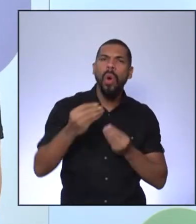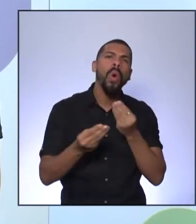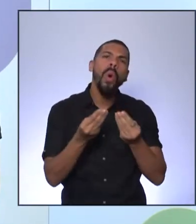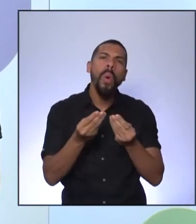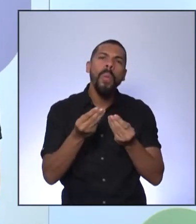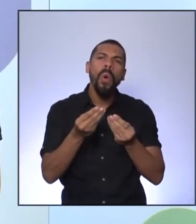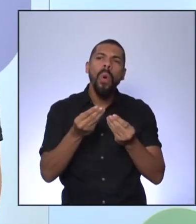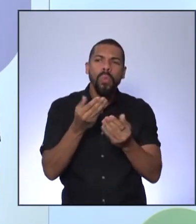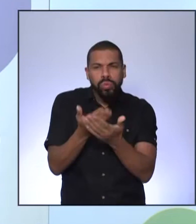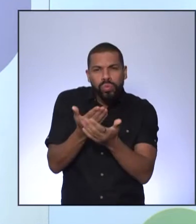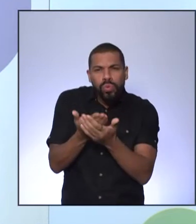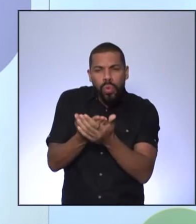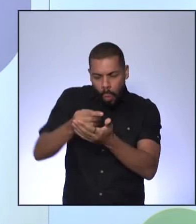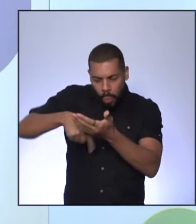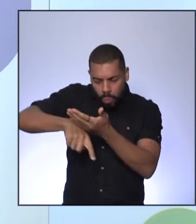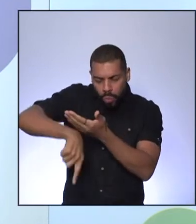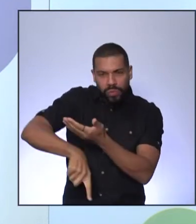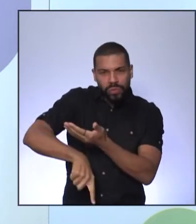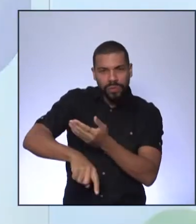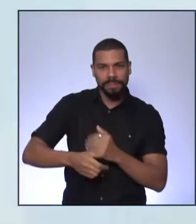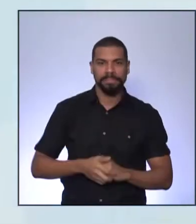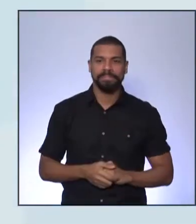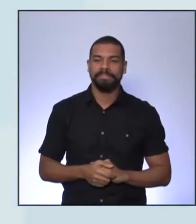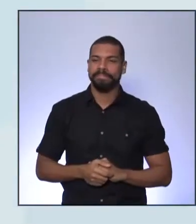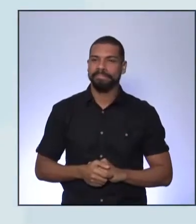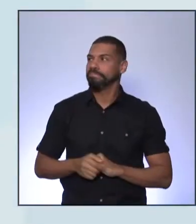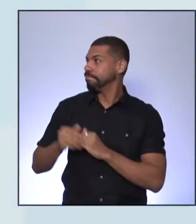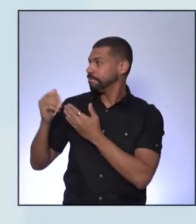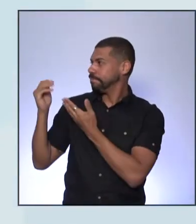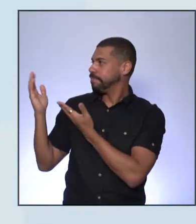aprofundar esse estudo. Pode colocar na tela.